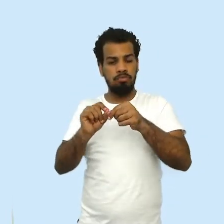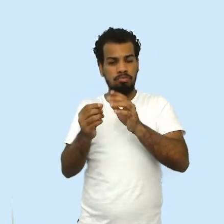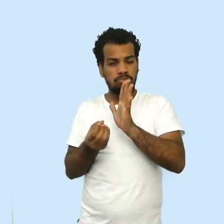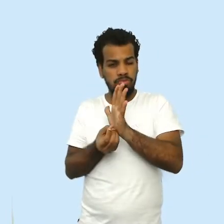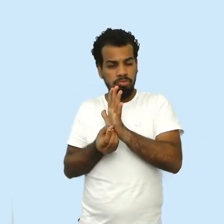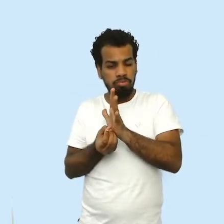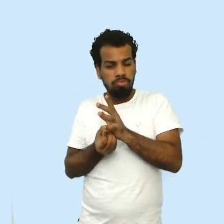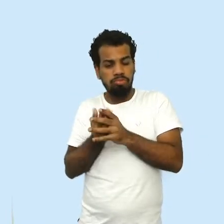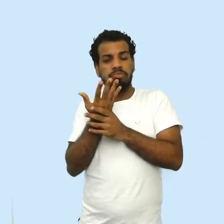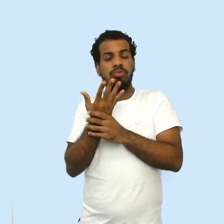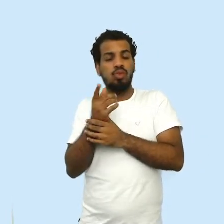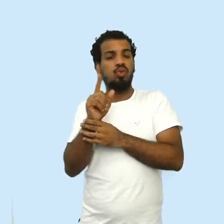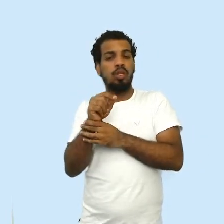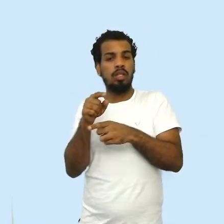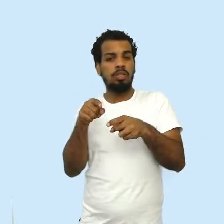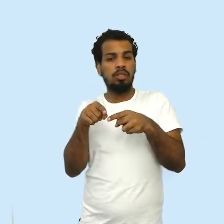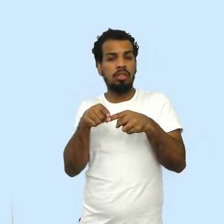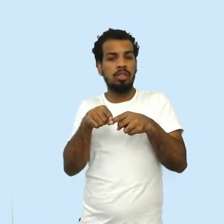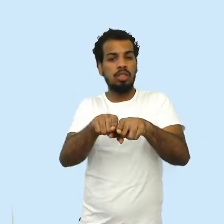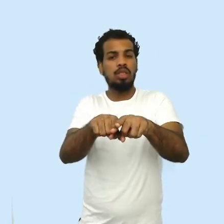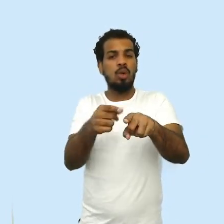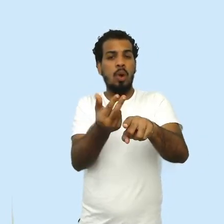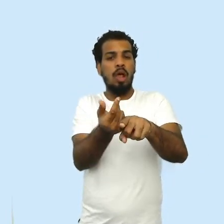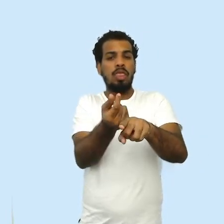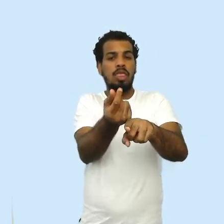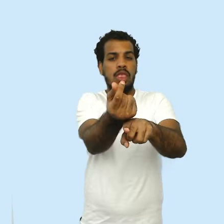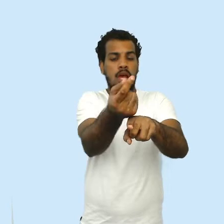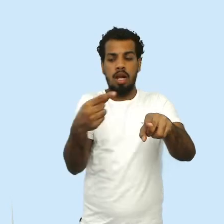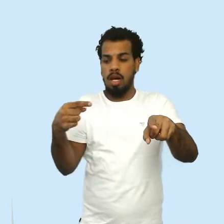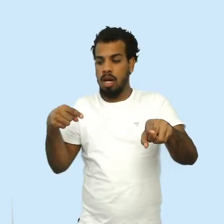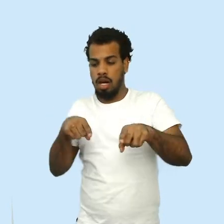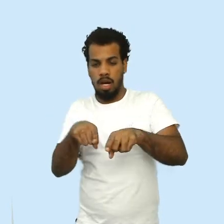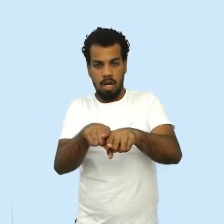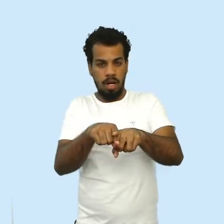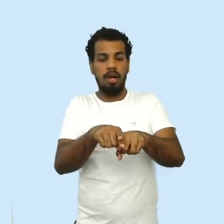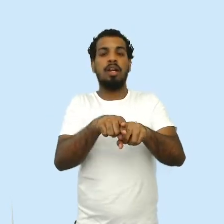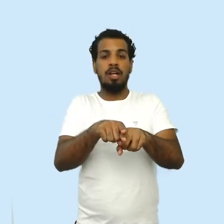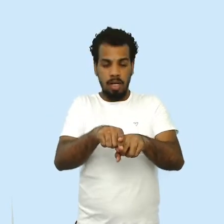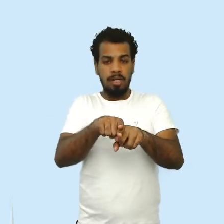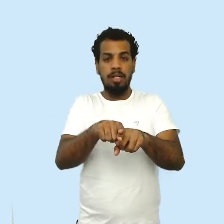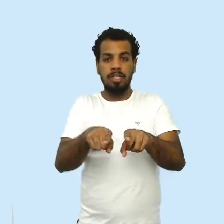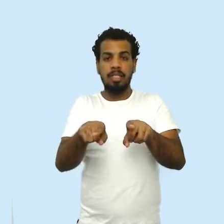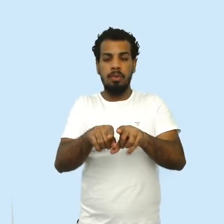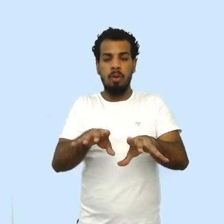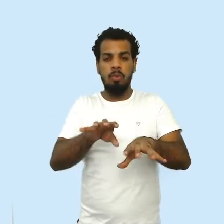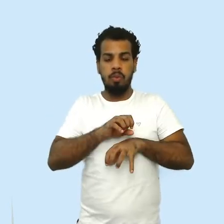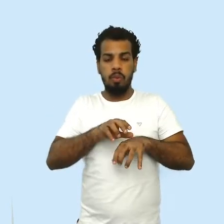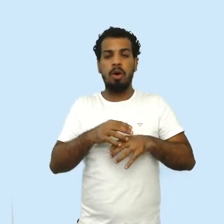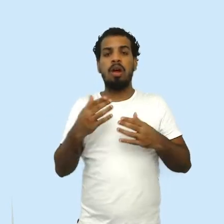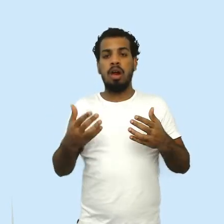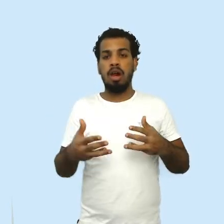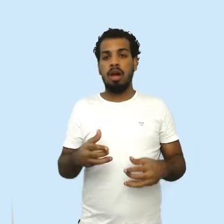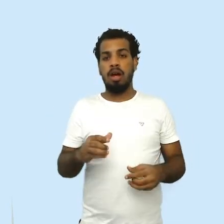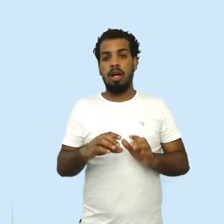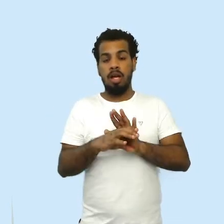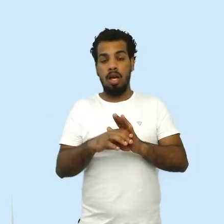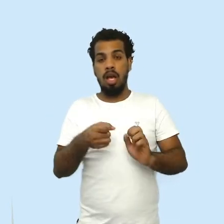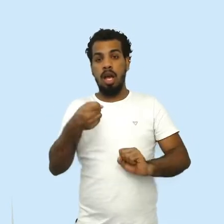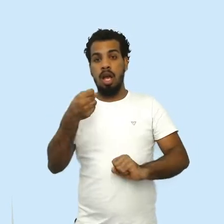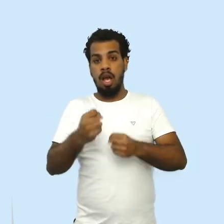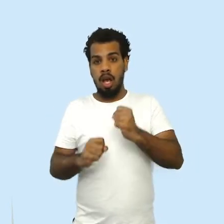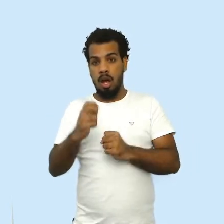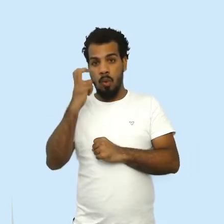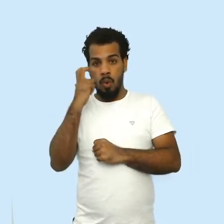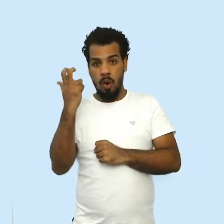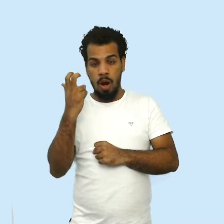a lógica do dinheiro e como os meios de comunicação determinam seu consumo massivo. Então a gente vai ter aí o conceito de indústria